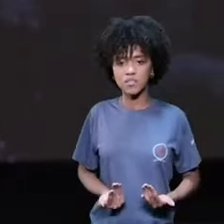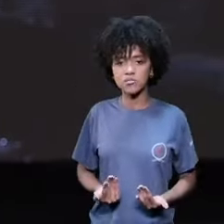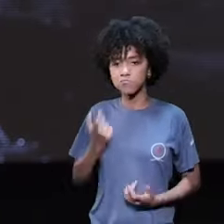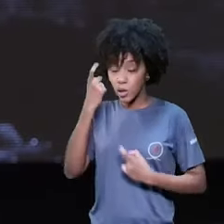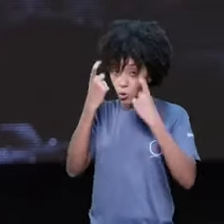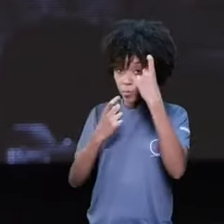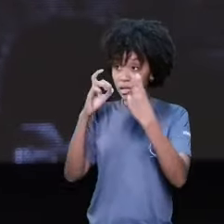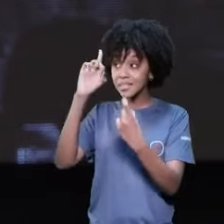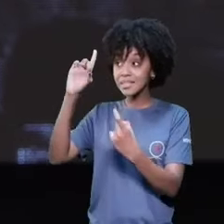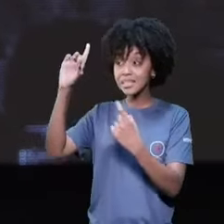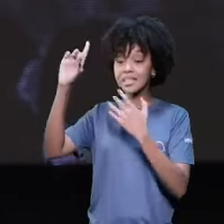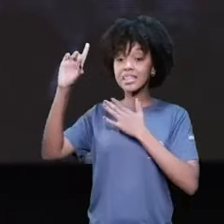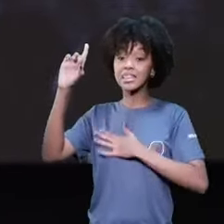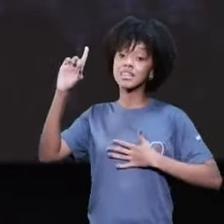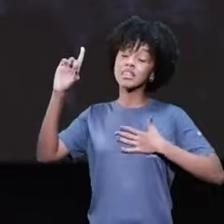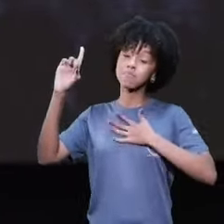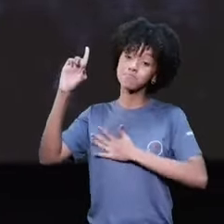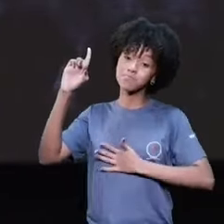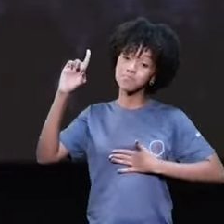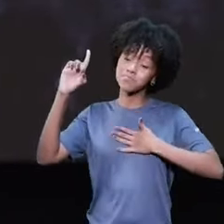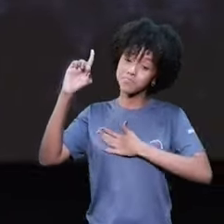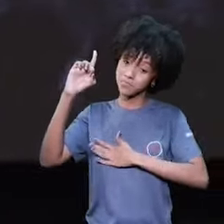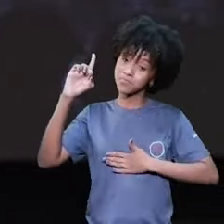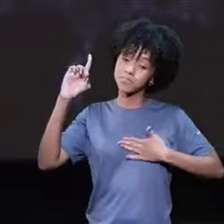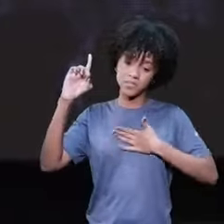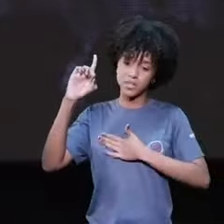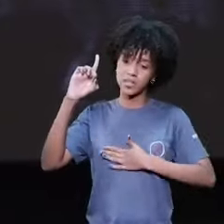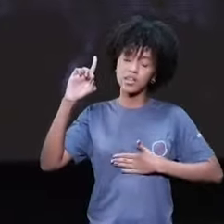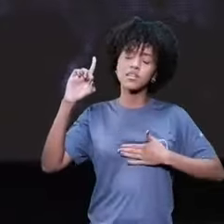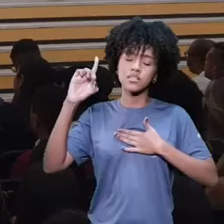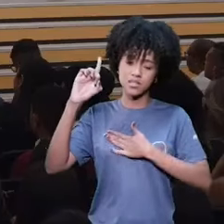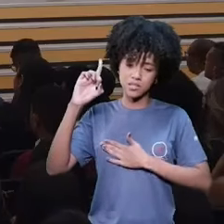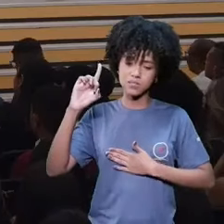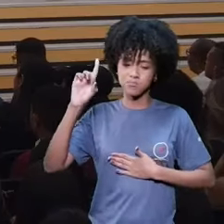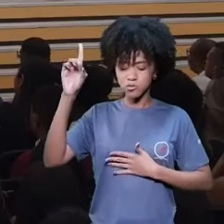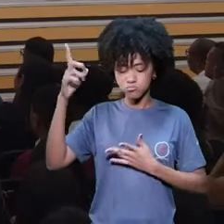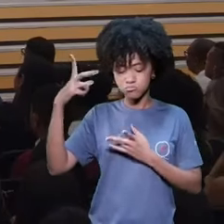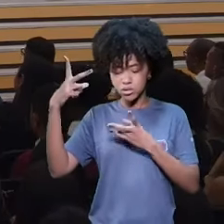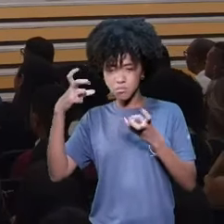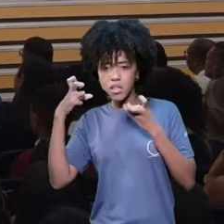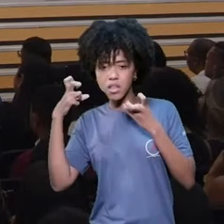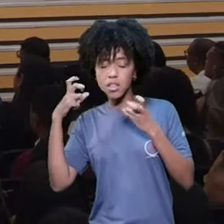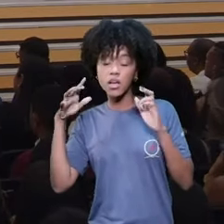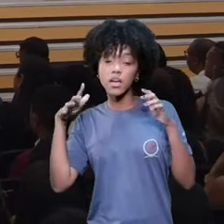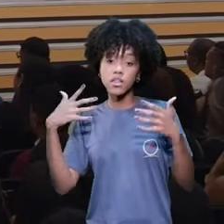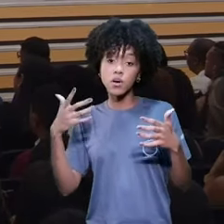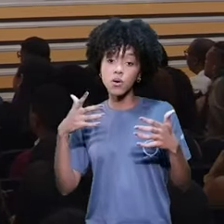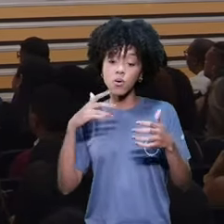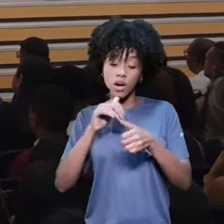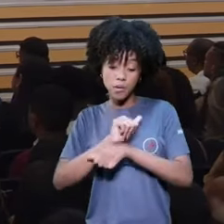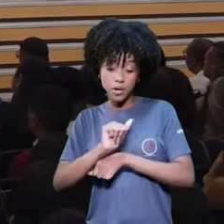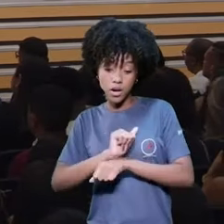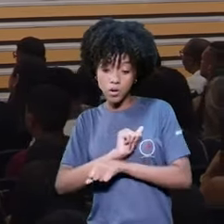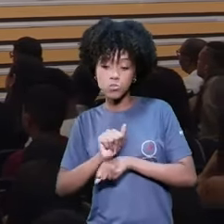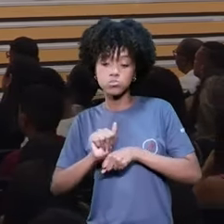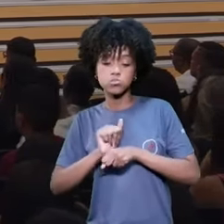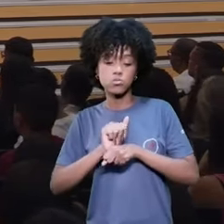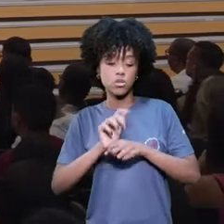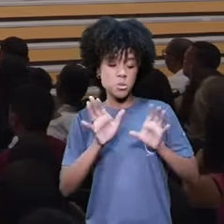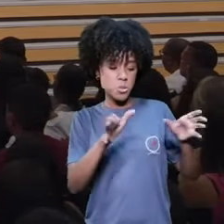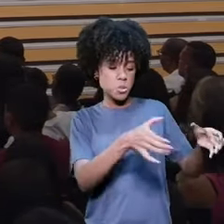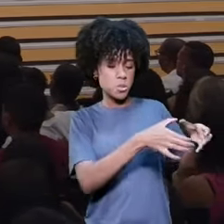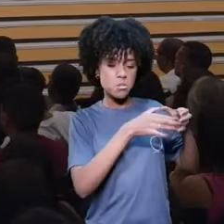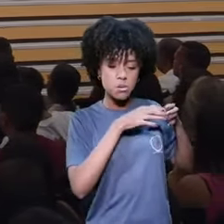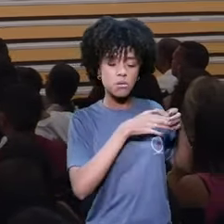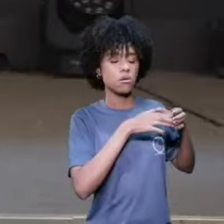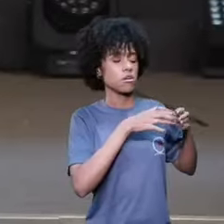entregando. Ele não quer saber o valor que foi. Ele quer saber, Deus está recebendo o que eu estou fazendo? E aí ele vai correndo, ele envolve todo mundo. Ele envolve Sara, ele